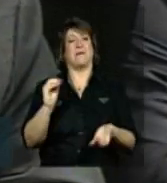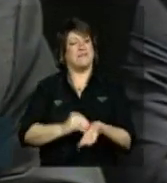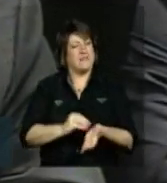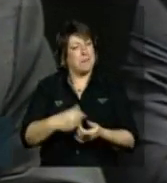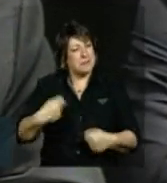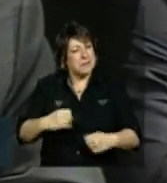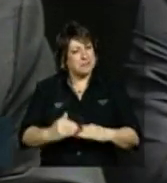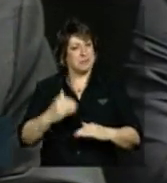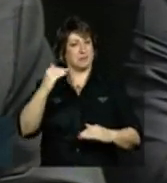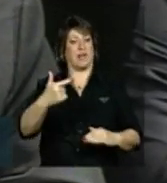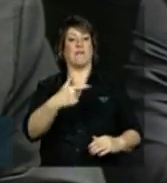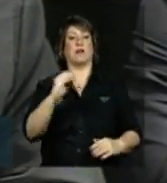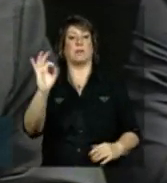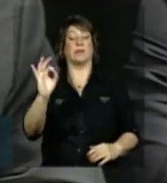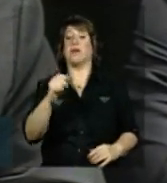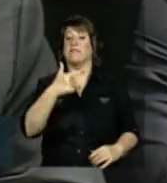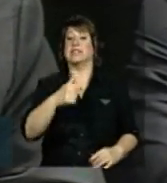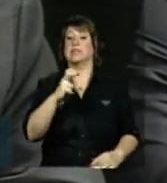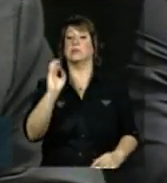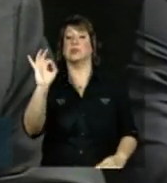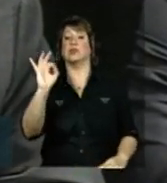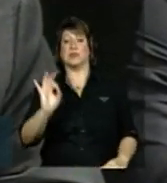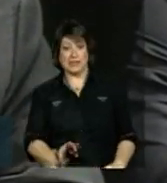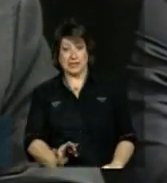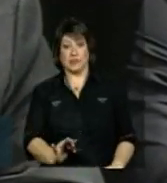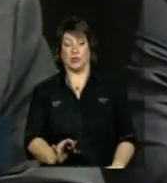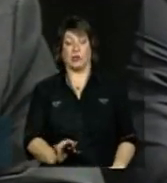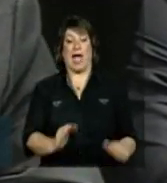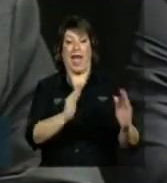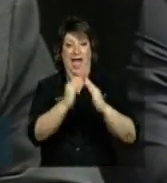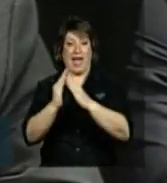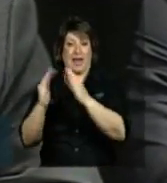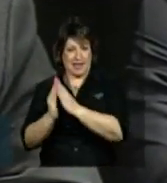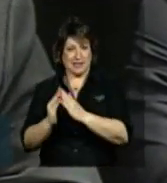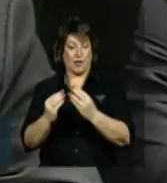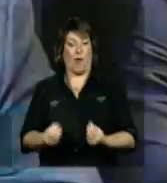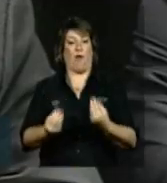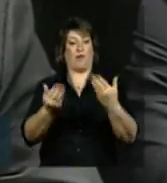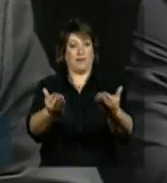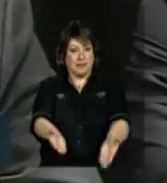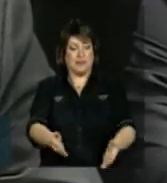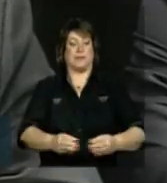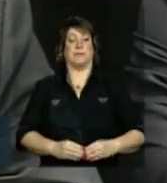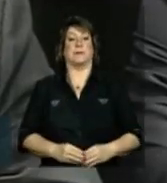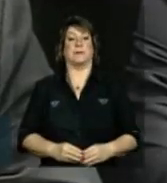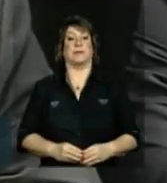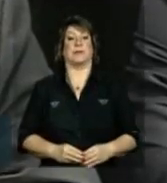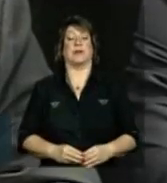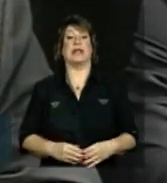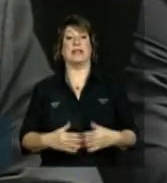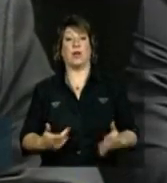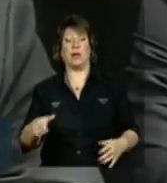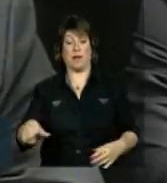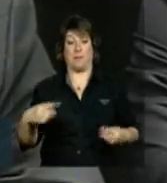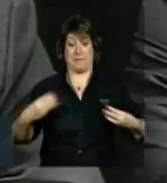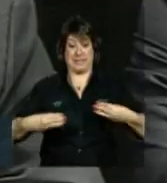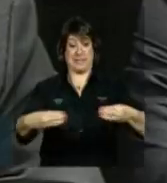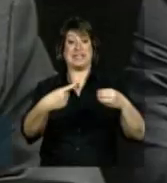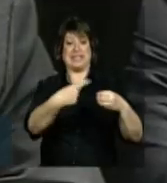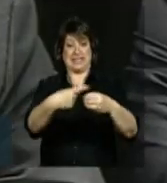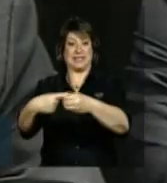Está em cerca de 20%, 25% das casas que foram oferecidas. E o Ministério das